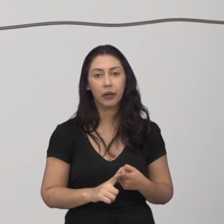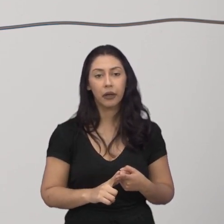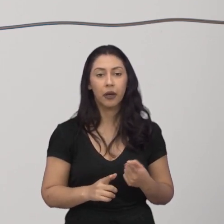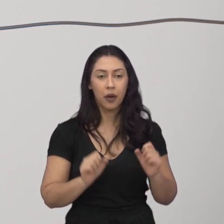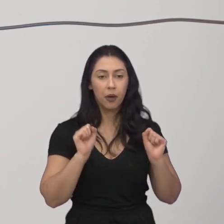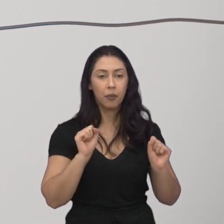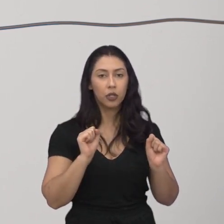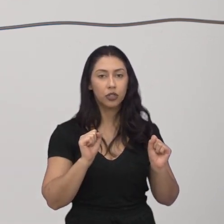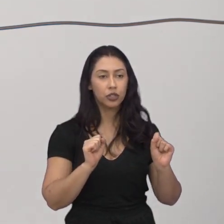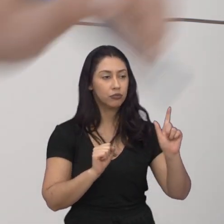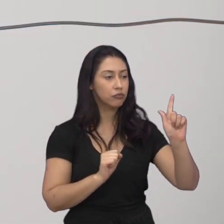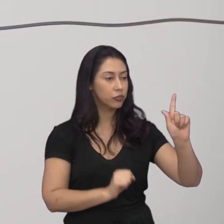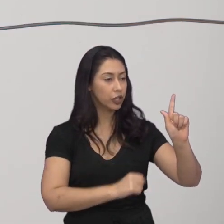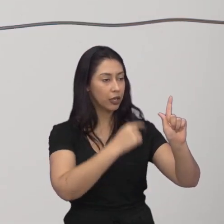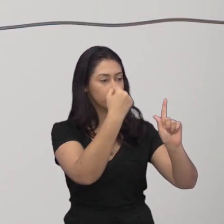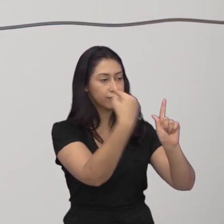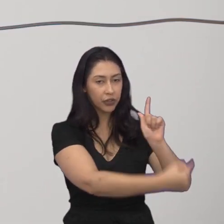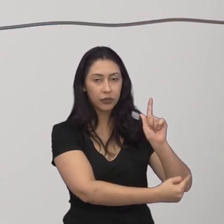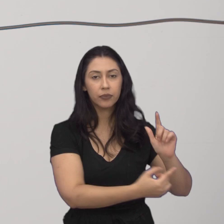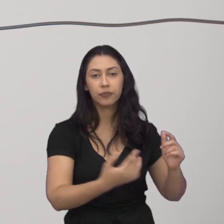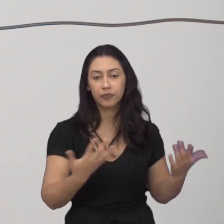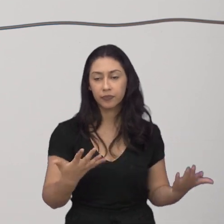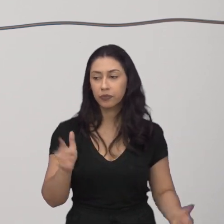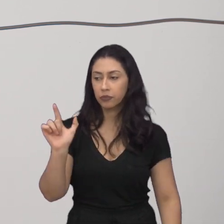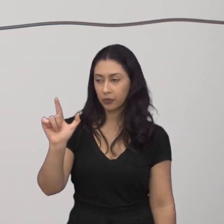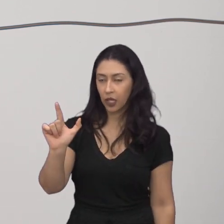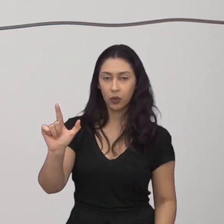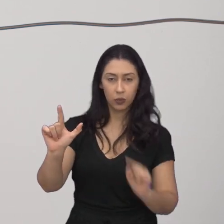aqui. E vai sobrar apenas o litros ali.